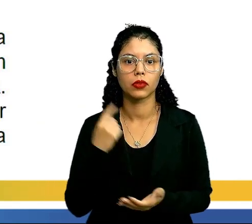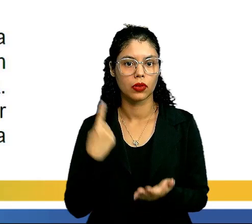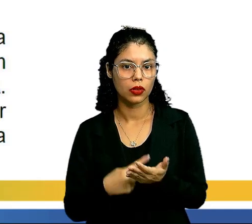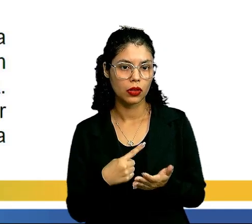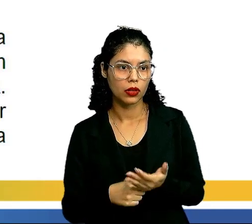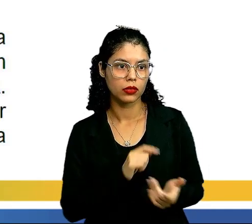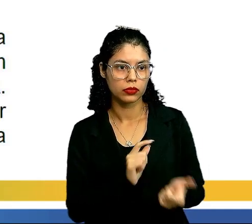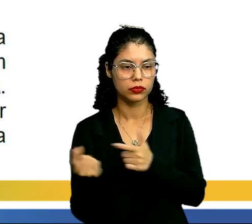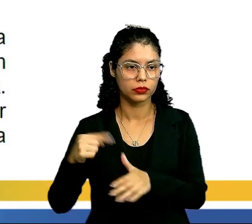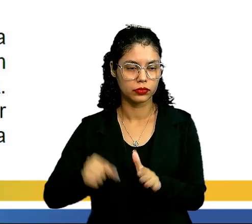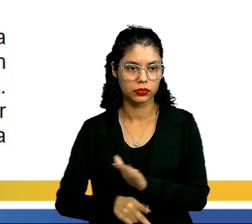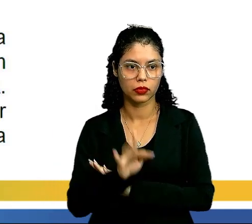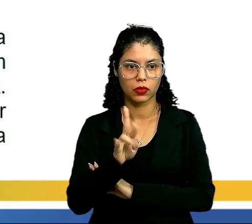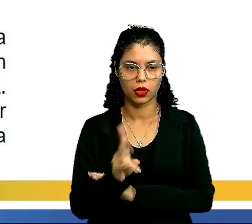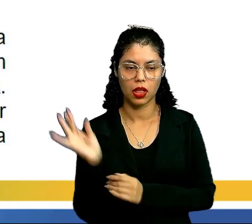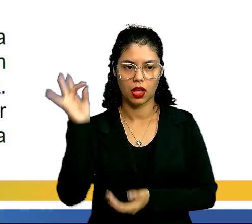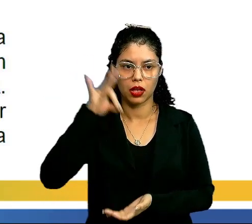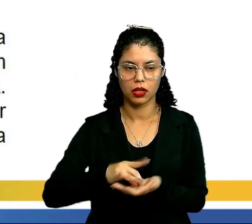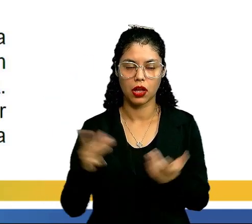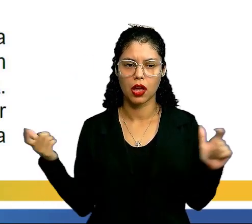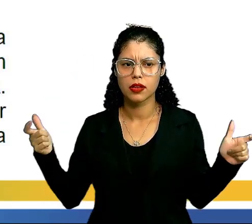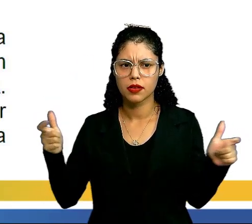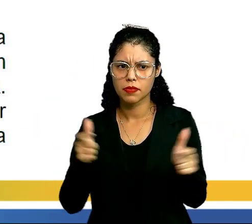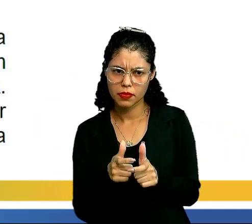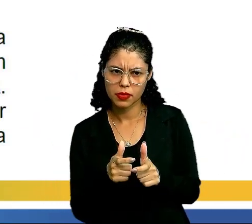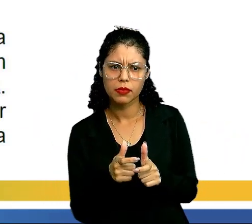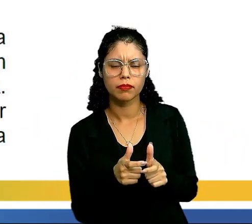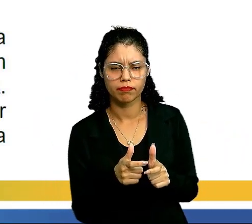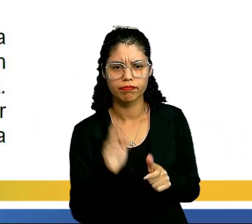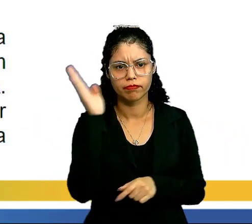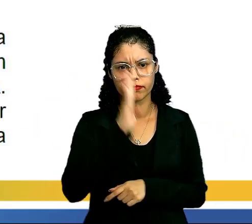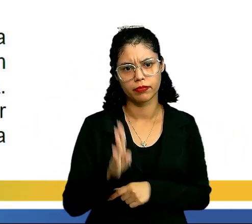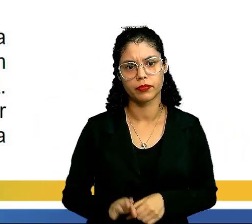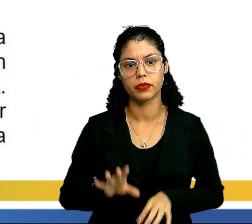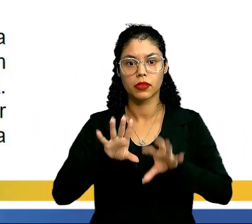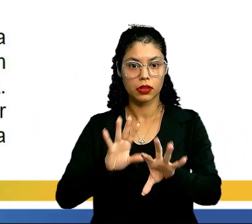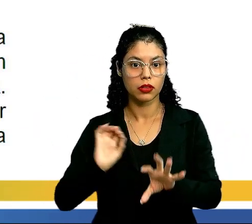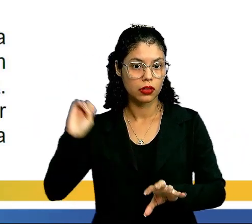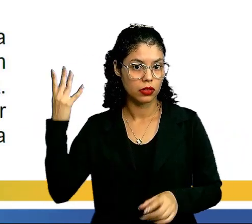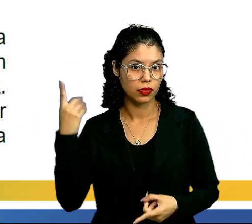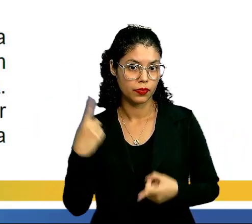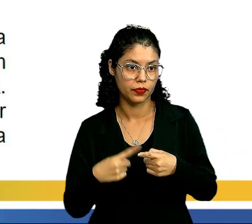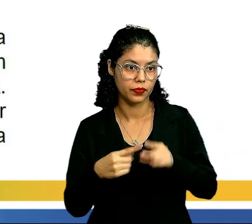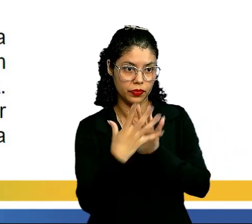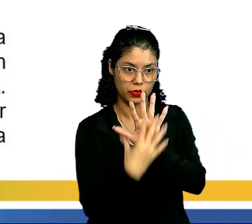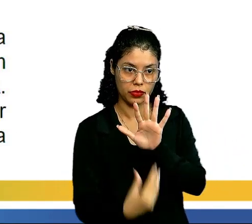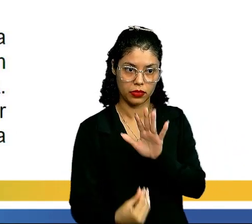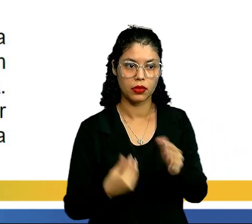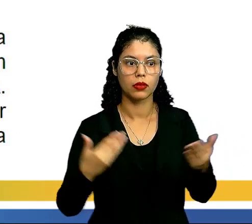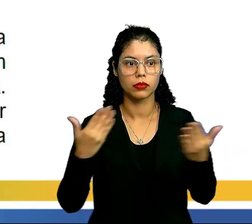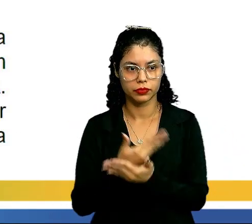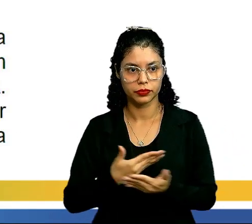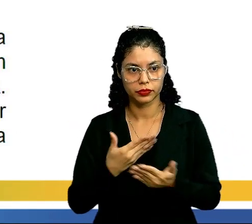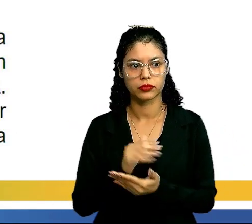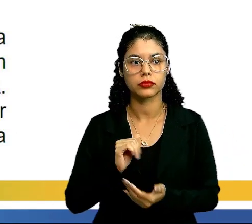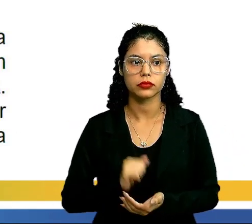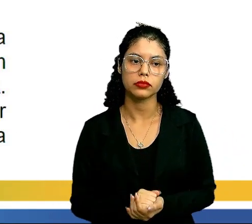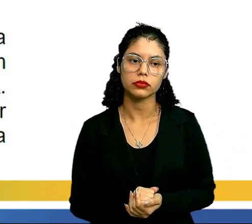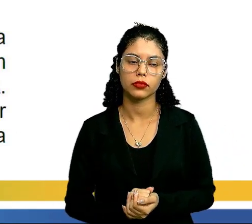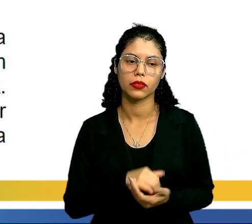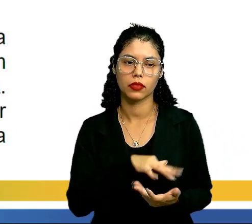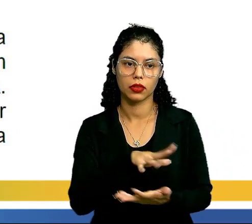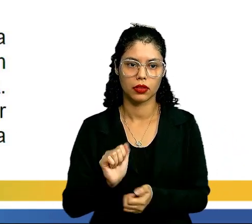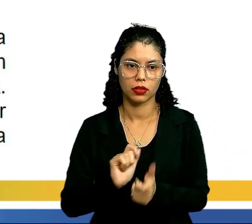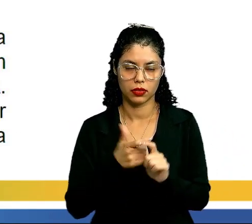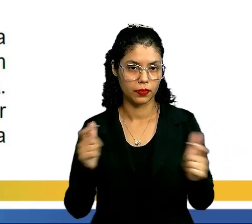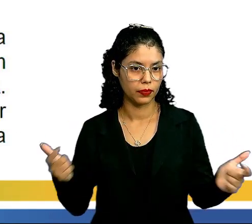como uma área inferior à da Groenlândia, na realidade ela é bem menor que o Brasil. Isso ocorre porque essa projeção preserva a forma